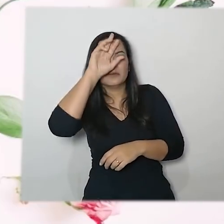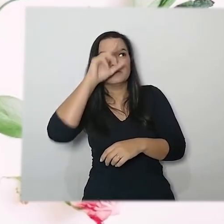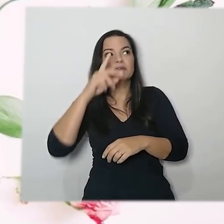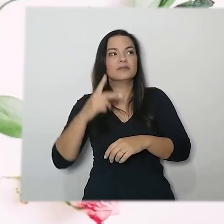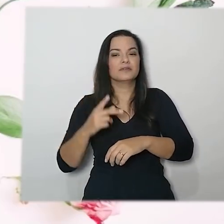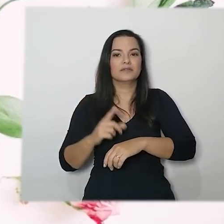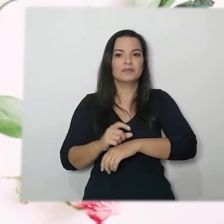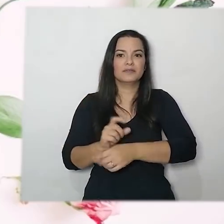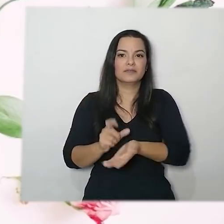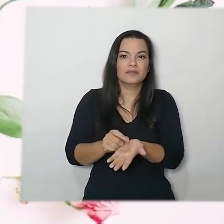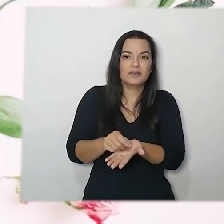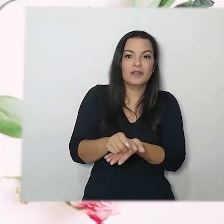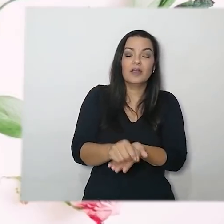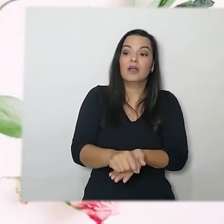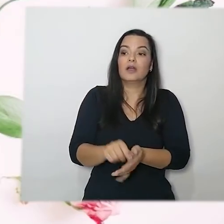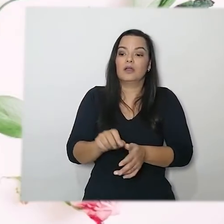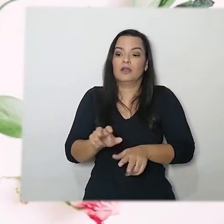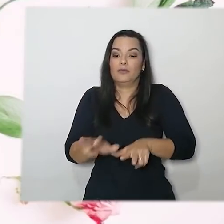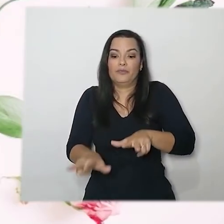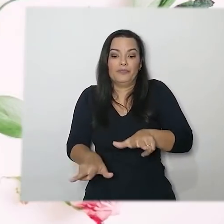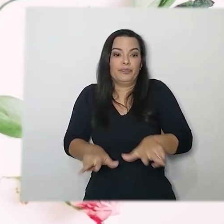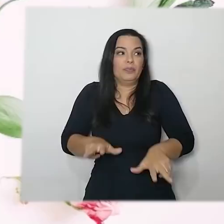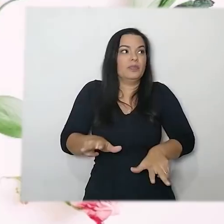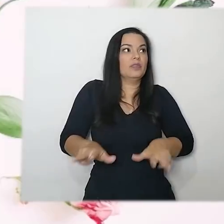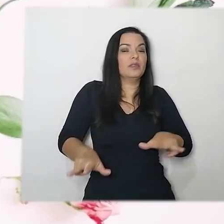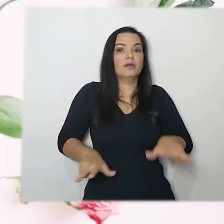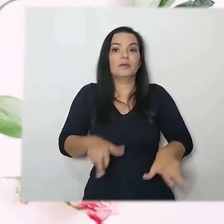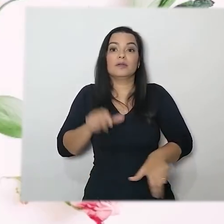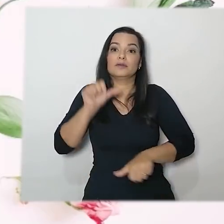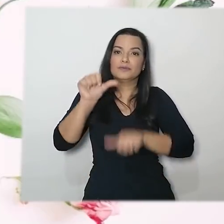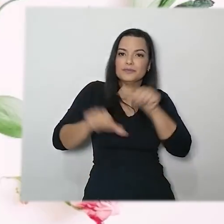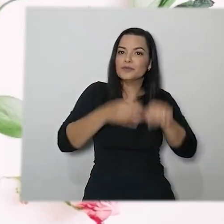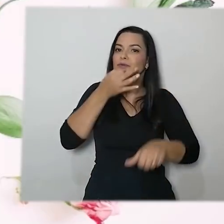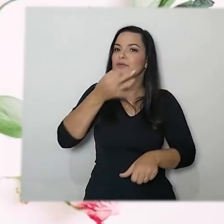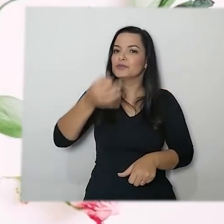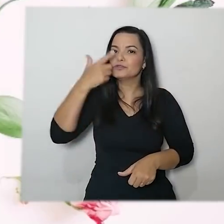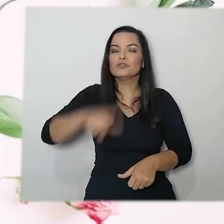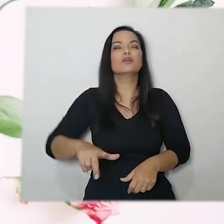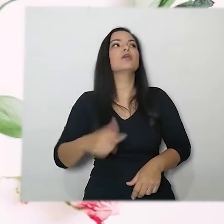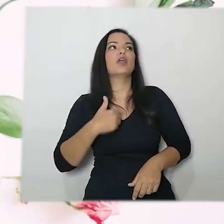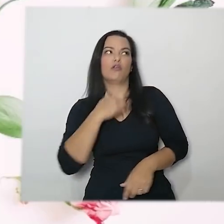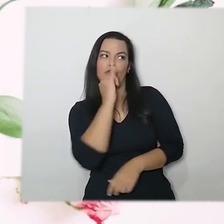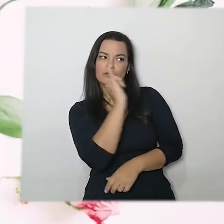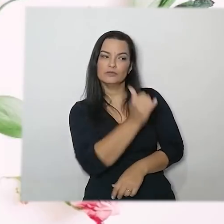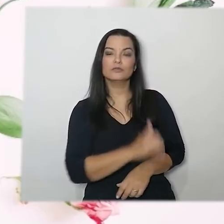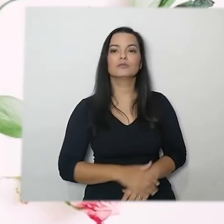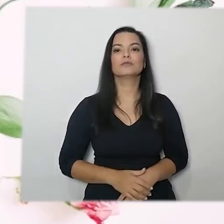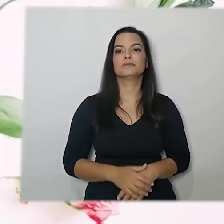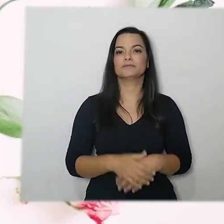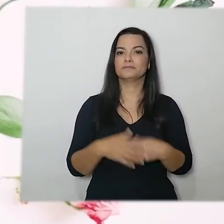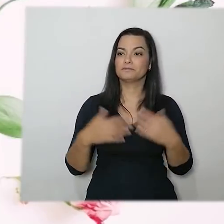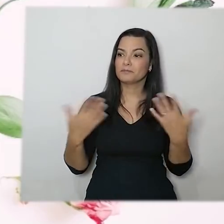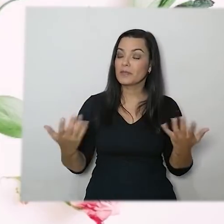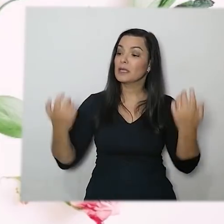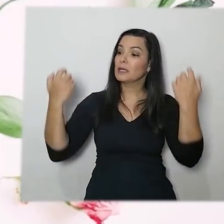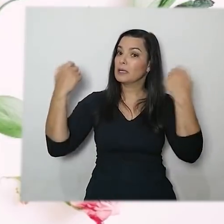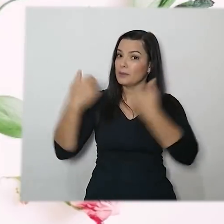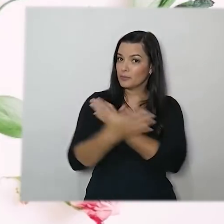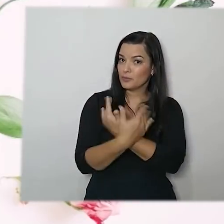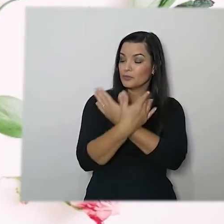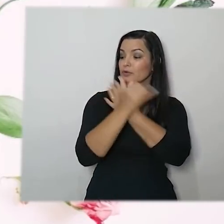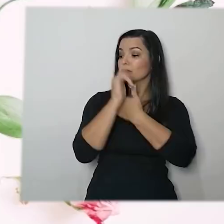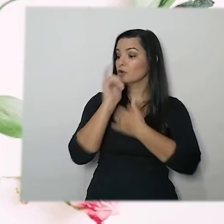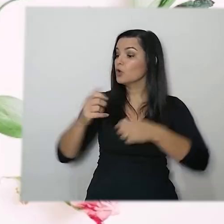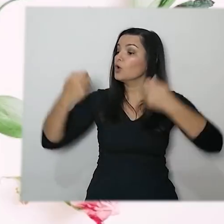que já tinha mudado de opinião. E a borboleta falou: é preciso ter paciência com as